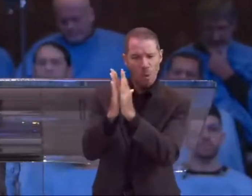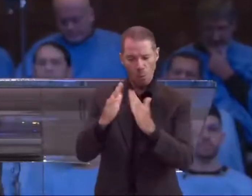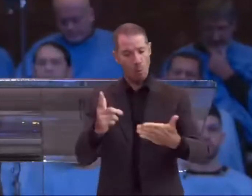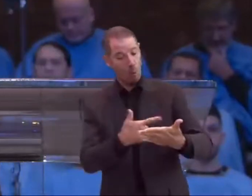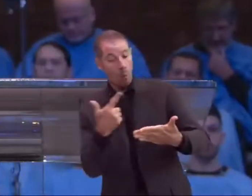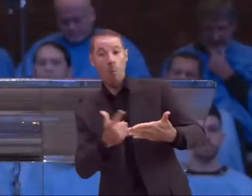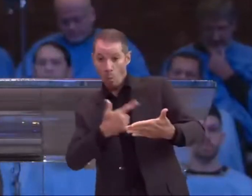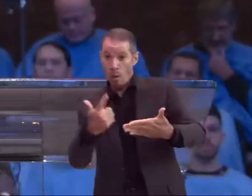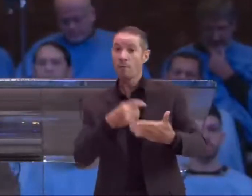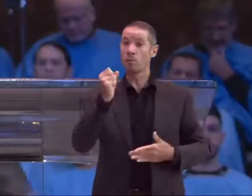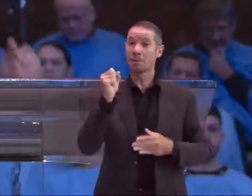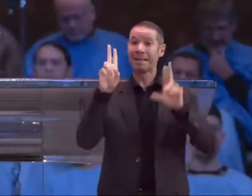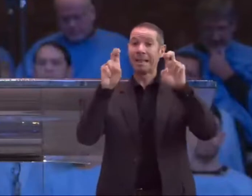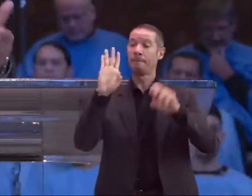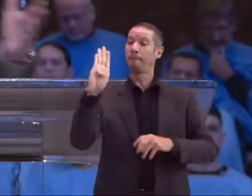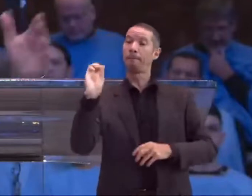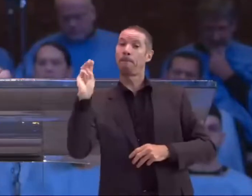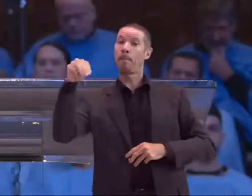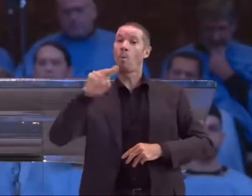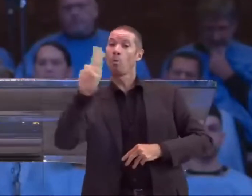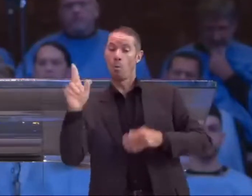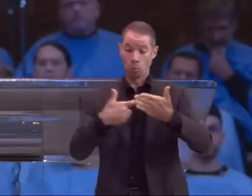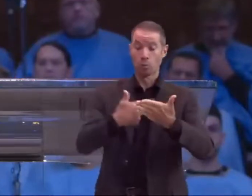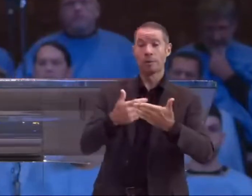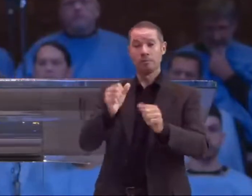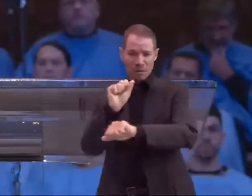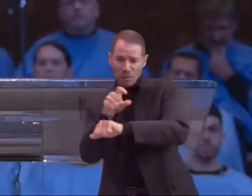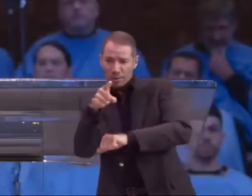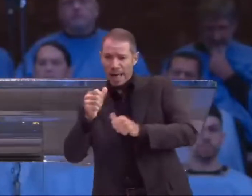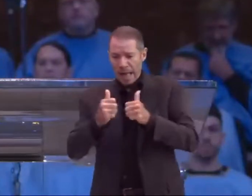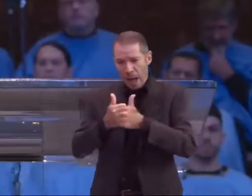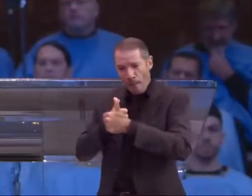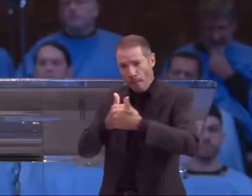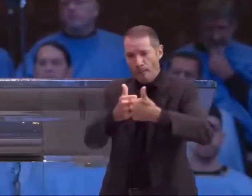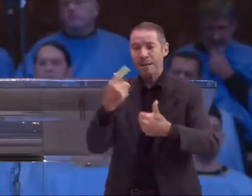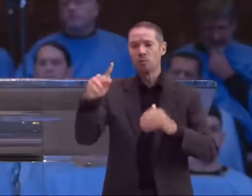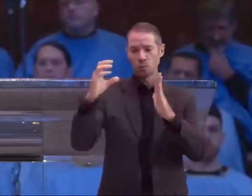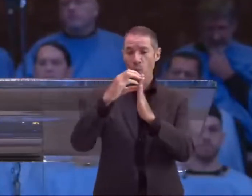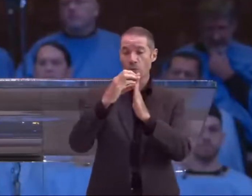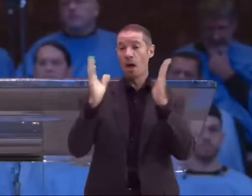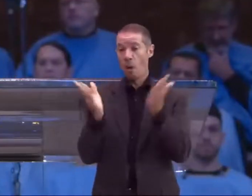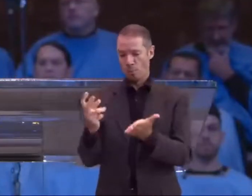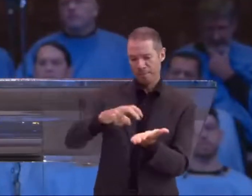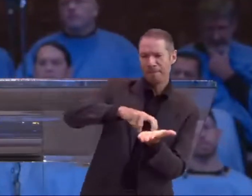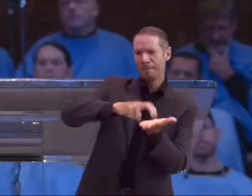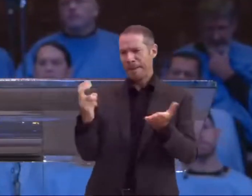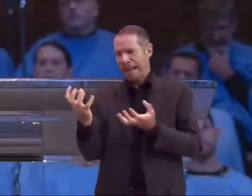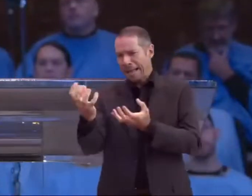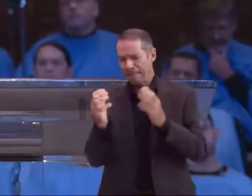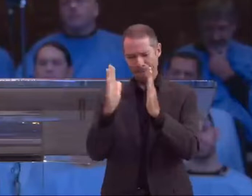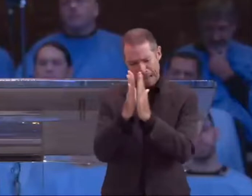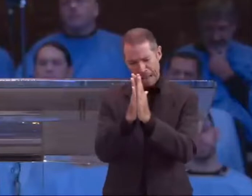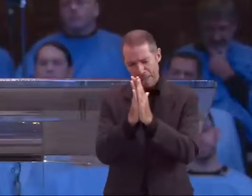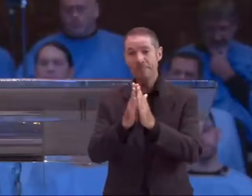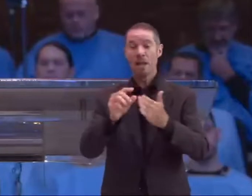livro bom que eu espero que você esteja acompanhando, e na sua célula. Mas hoje de manhã eu queria meditar